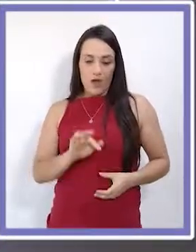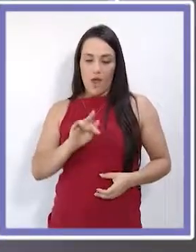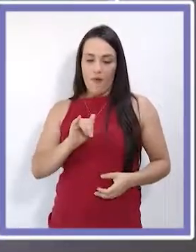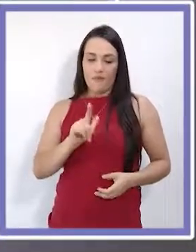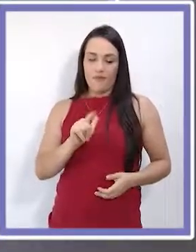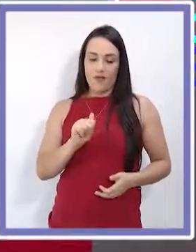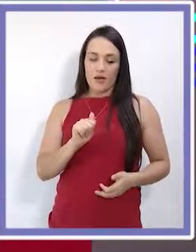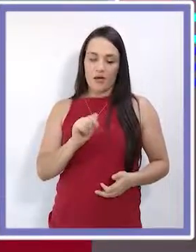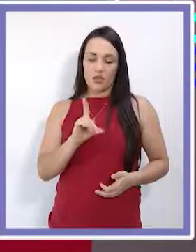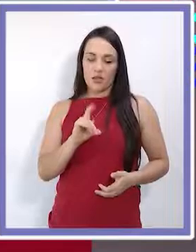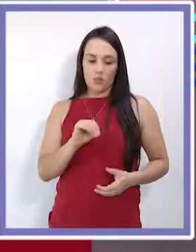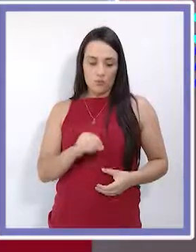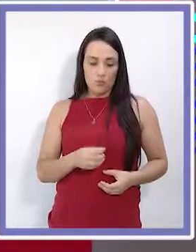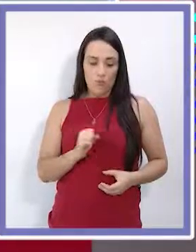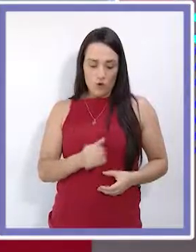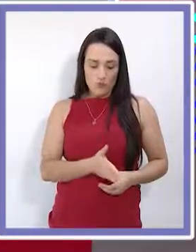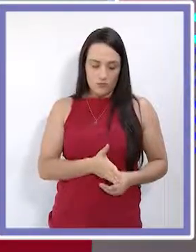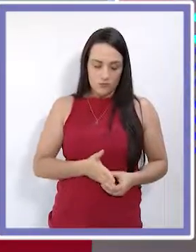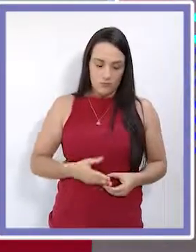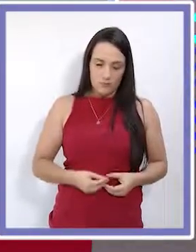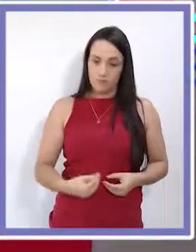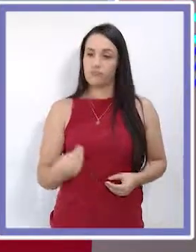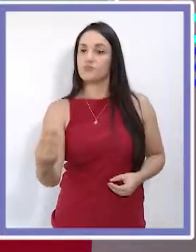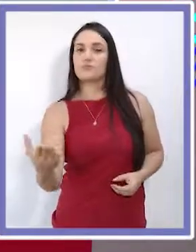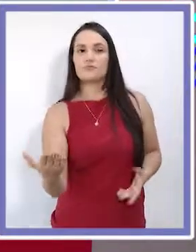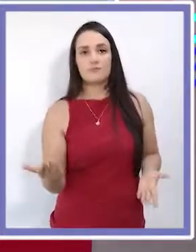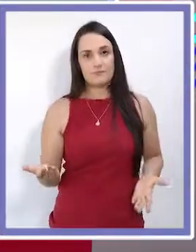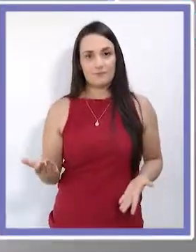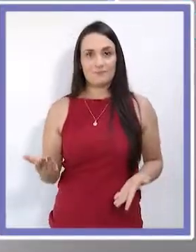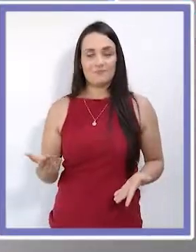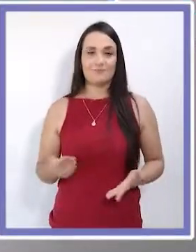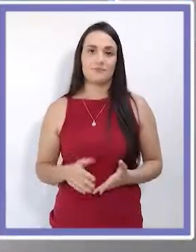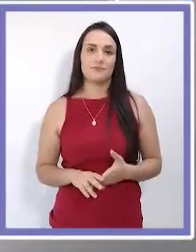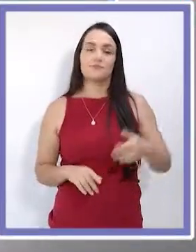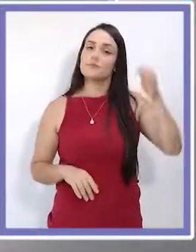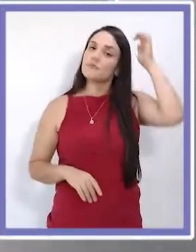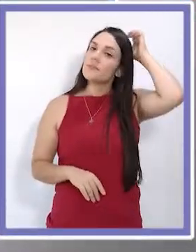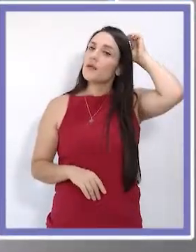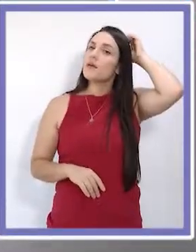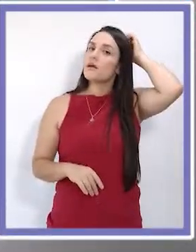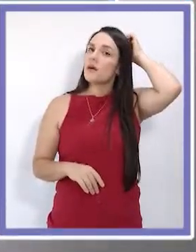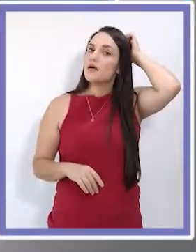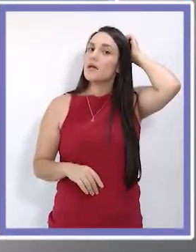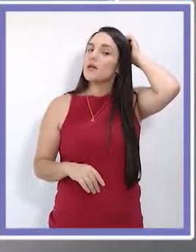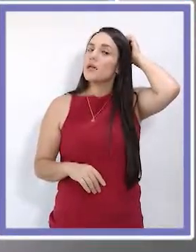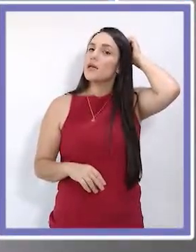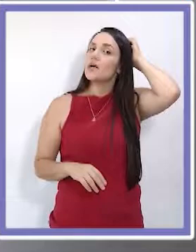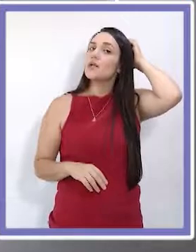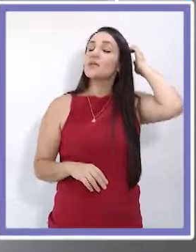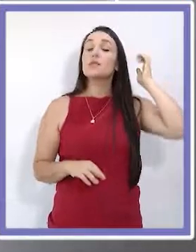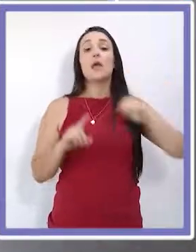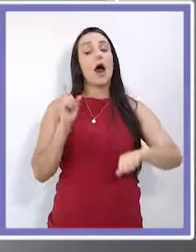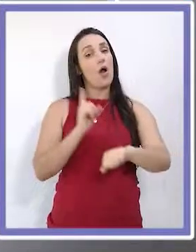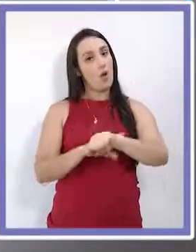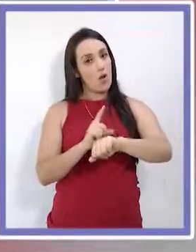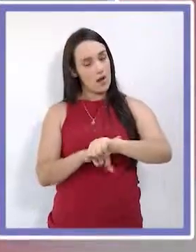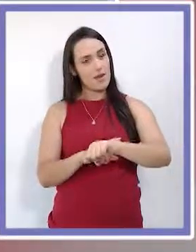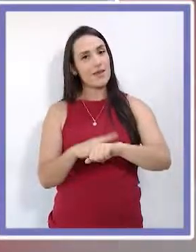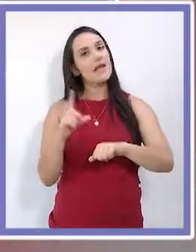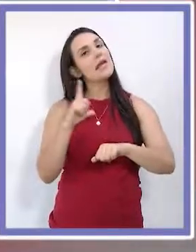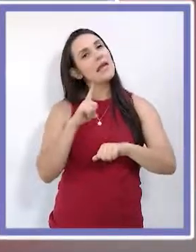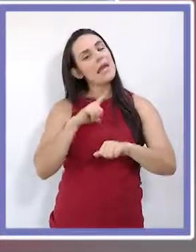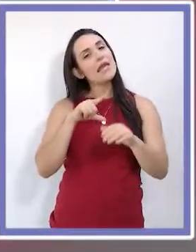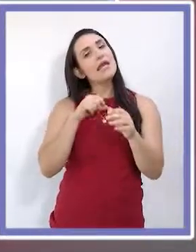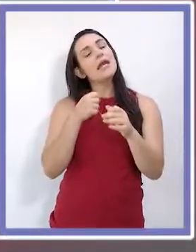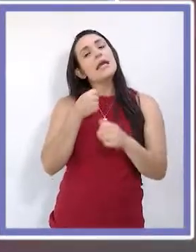essa conscientização da população com relação à doação. Porque quando a gente faz uma entrevista familiar